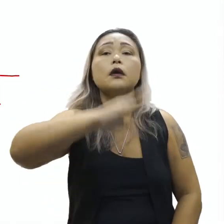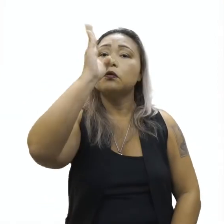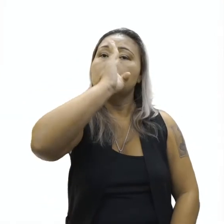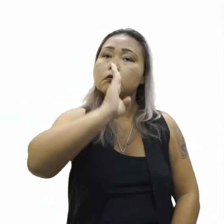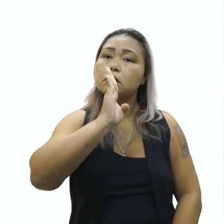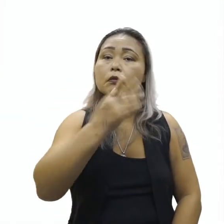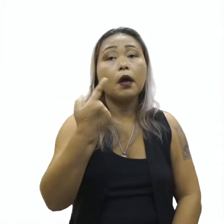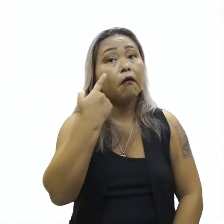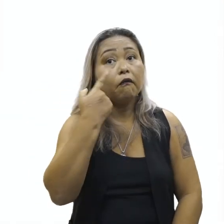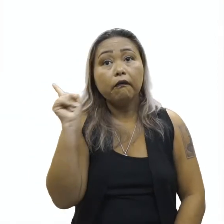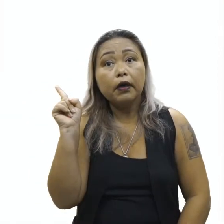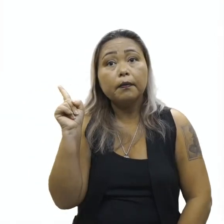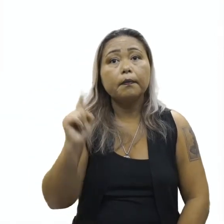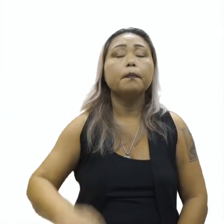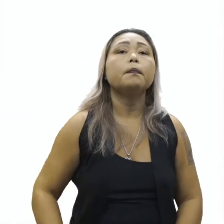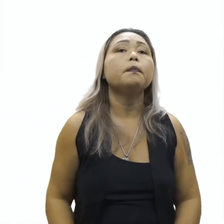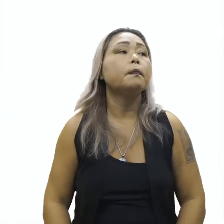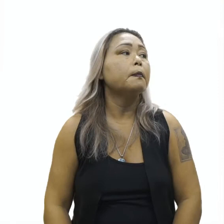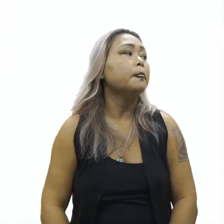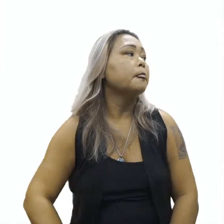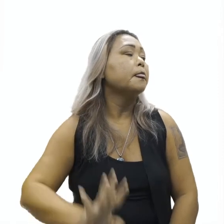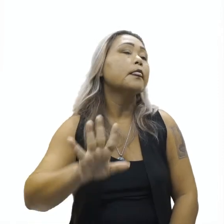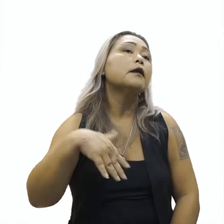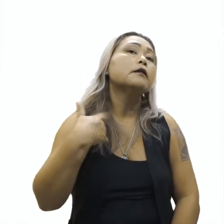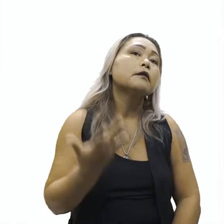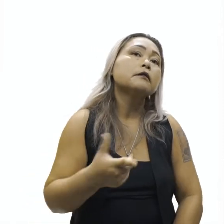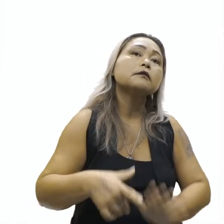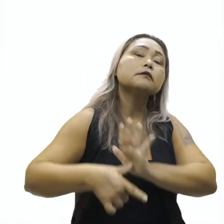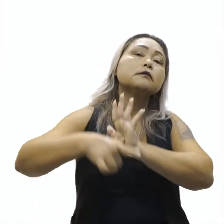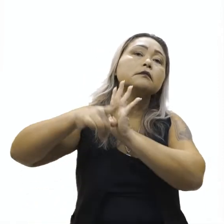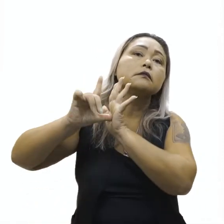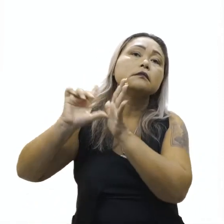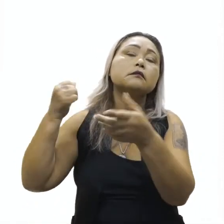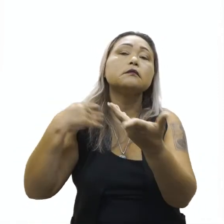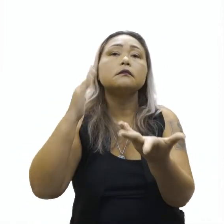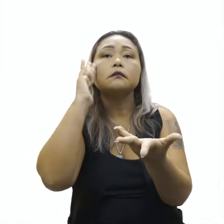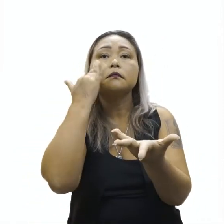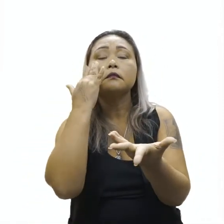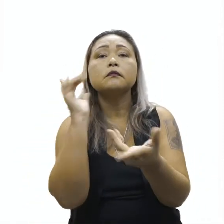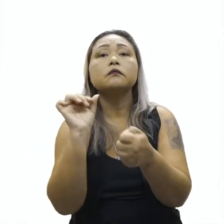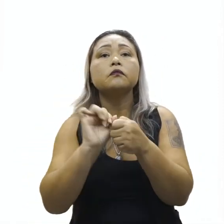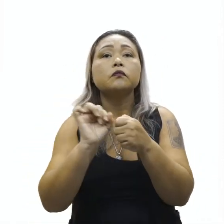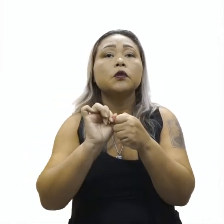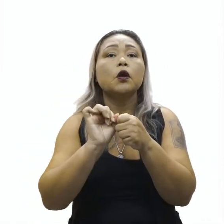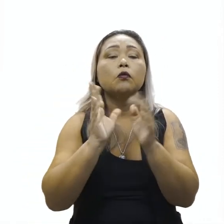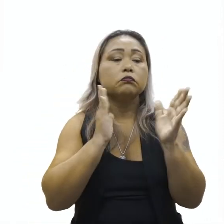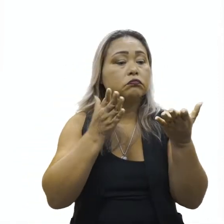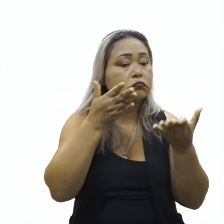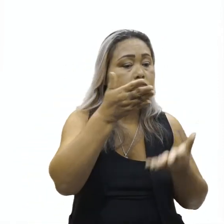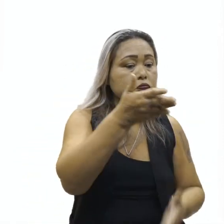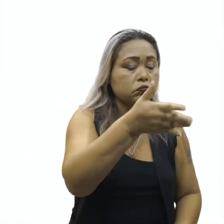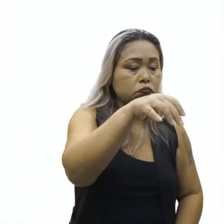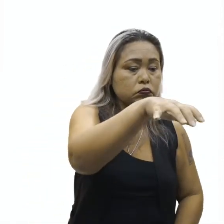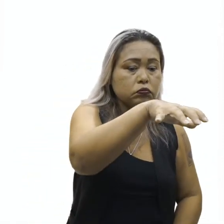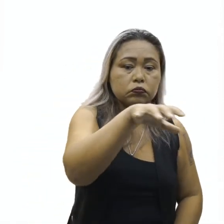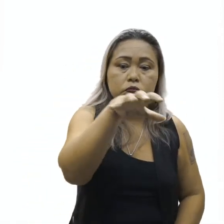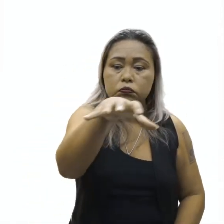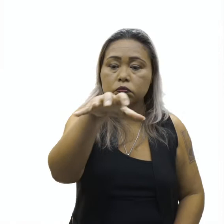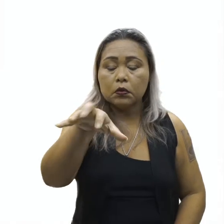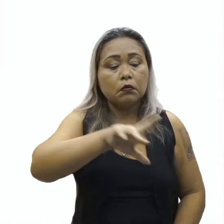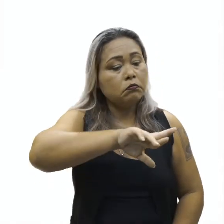ver? Bom, então antes disso a gente precisa entender que existem funções diferentes para os diferentes